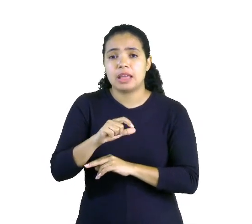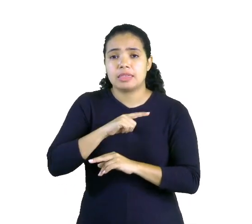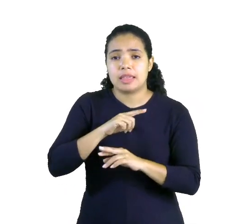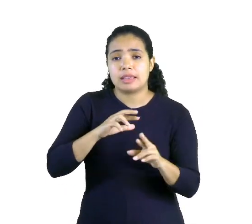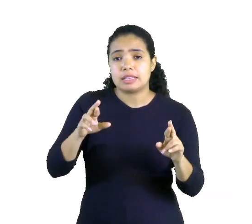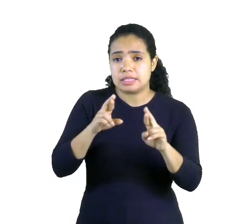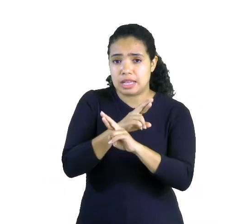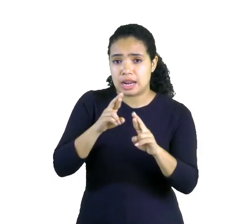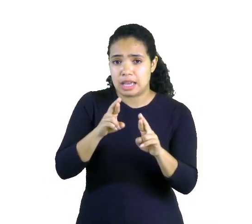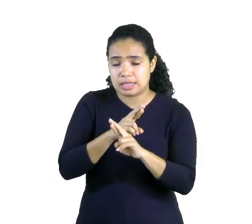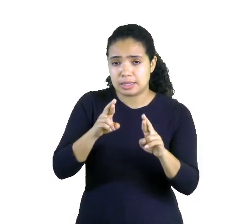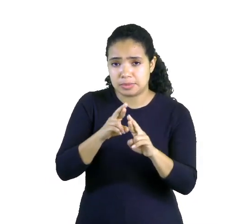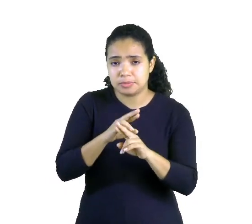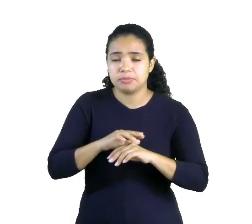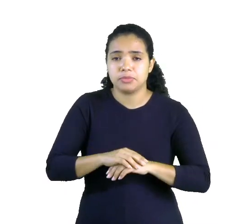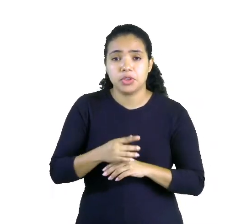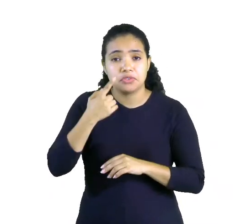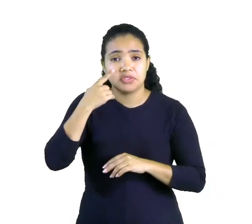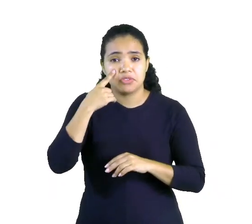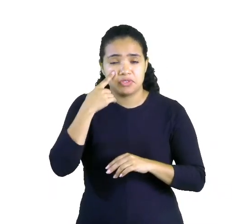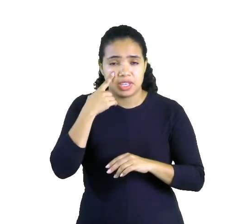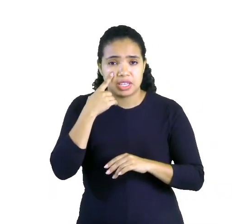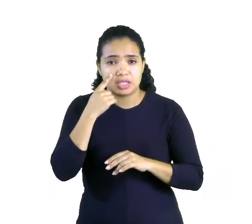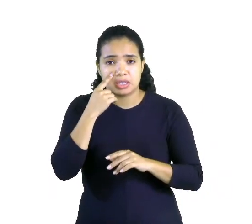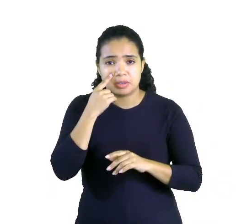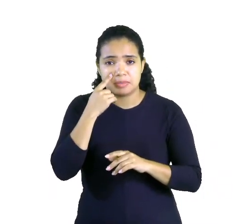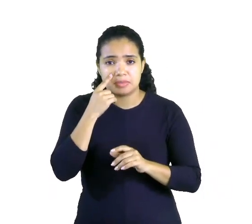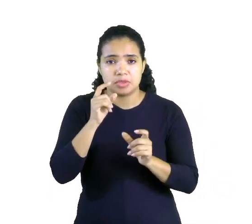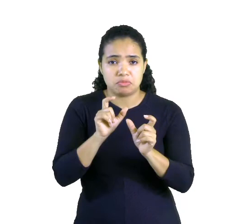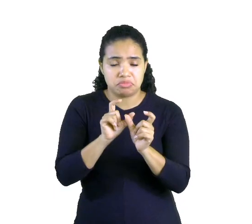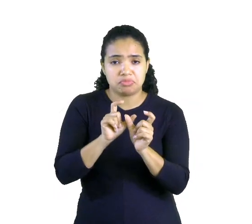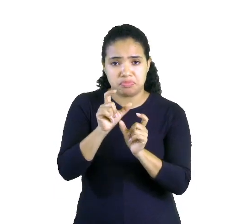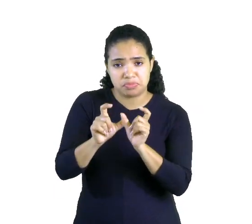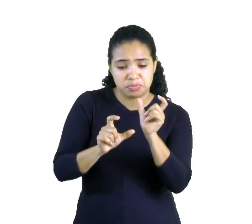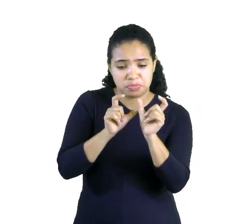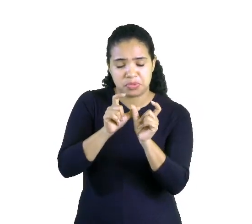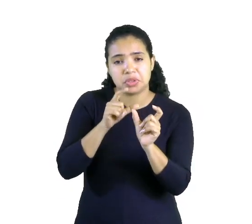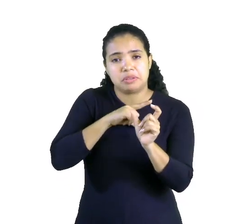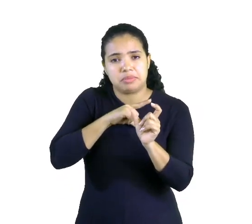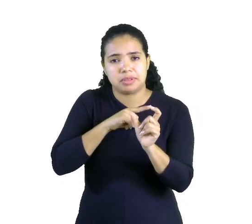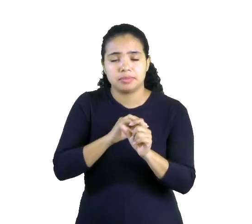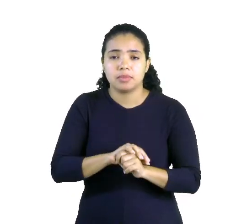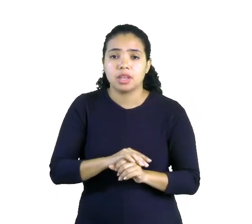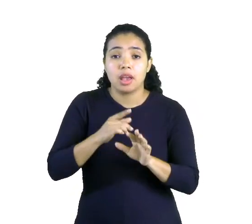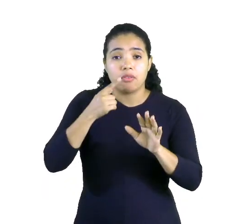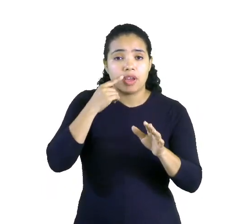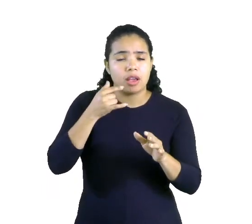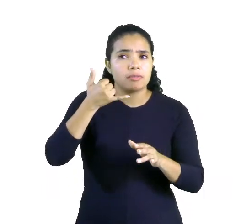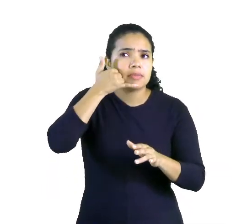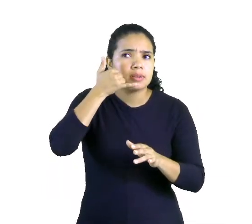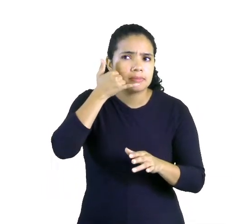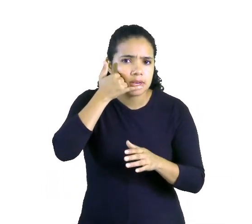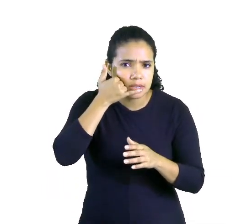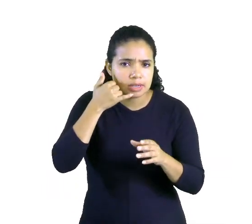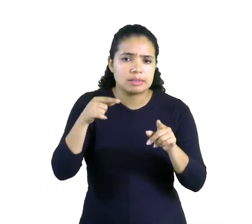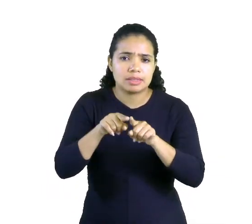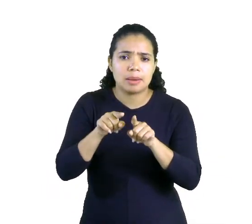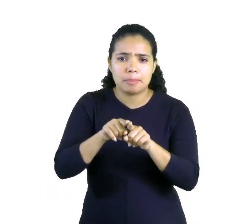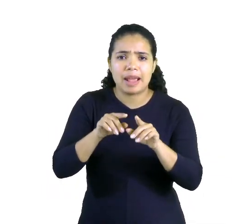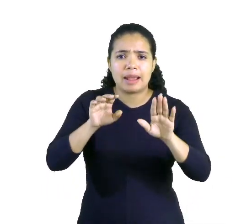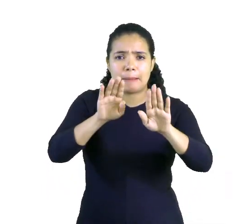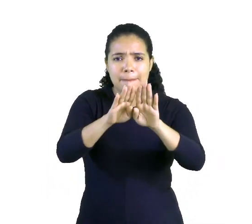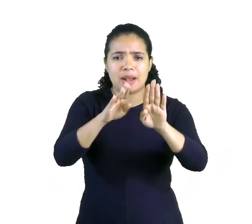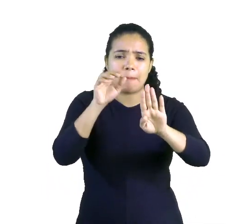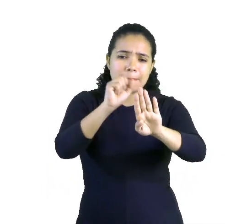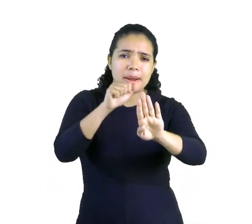porteiro, lá da notícia lida. Interfonei e cheguei a bater na porta do quarto, mas